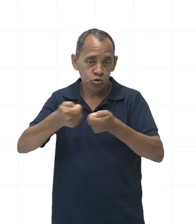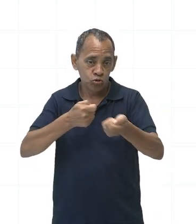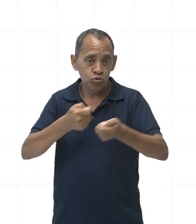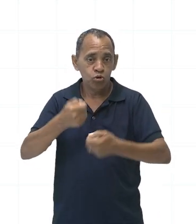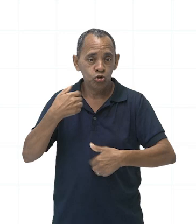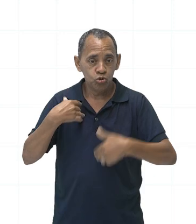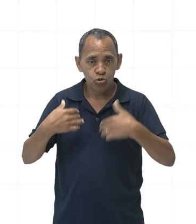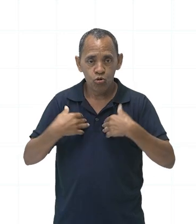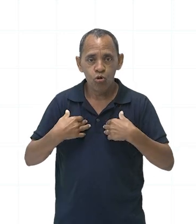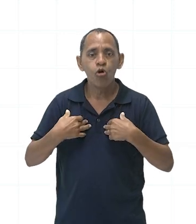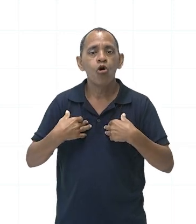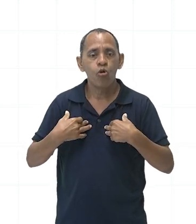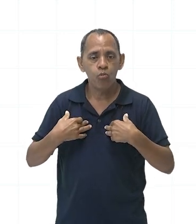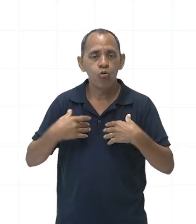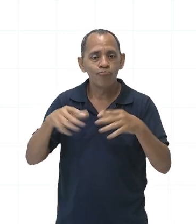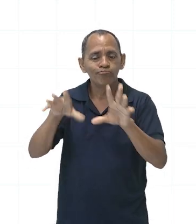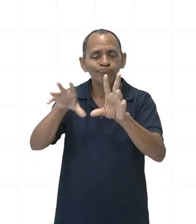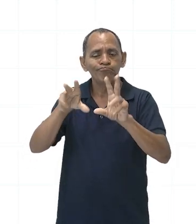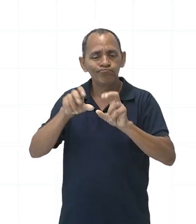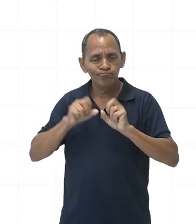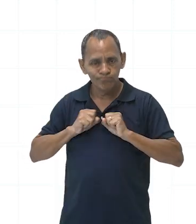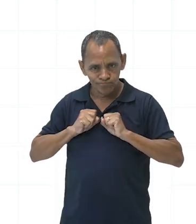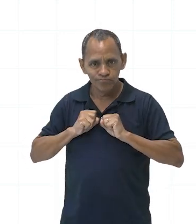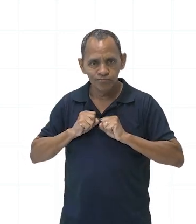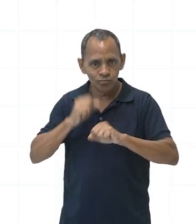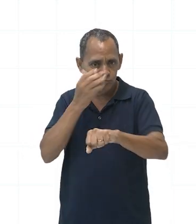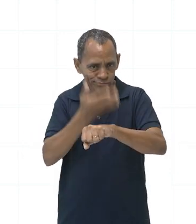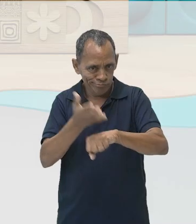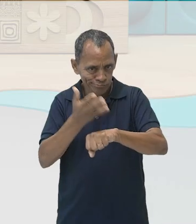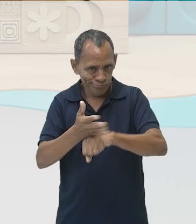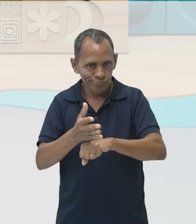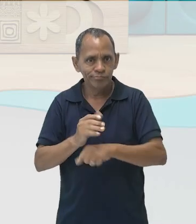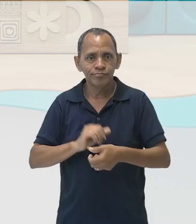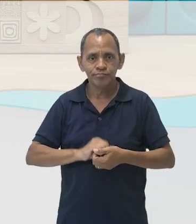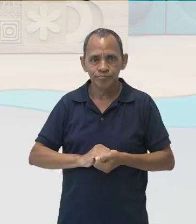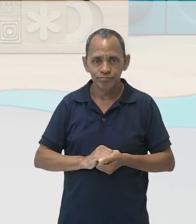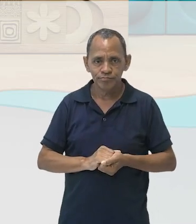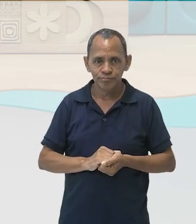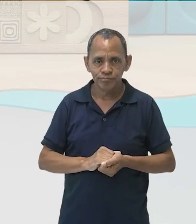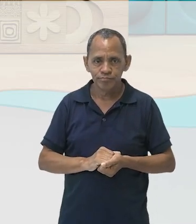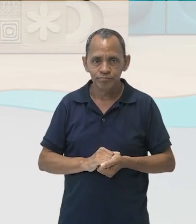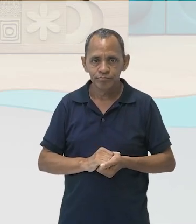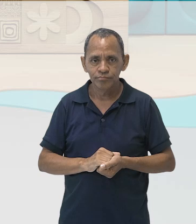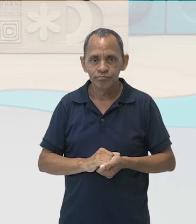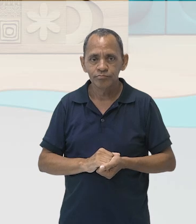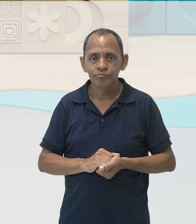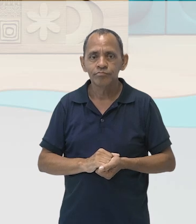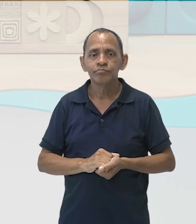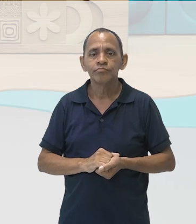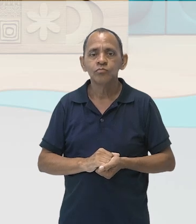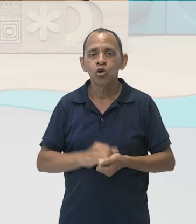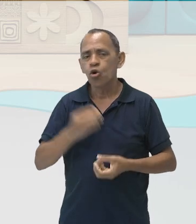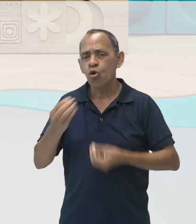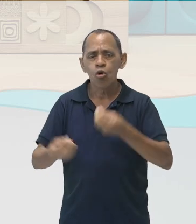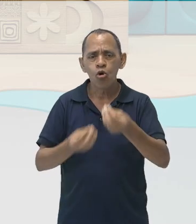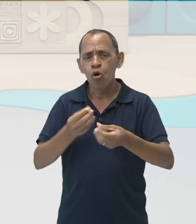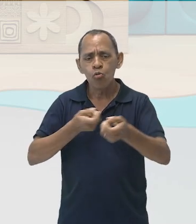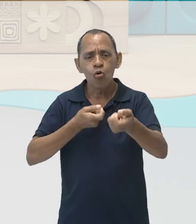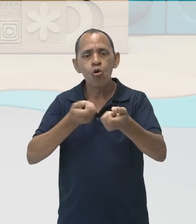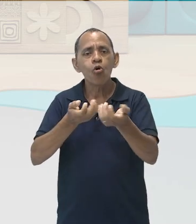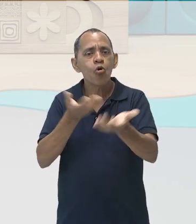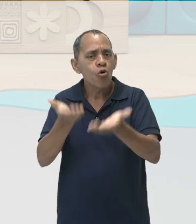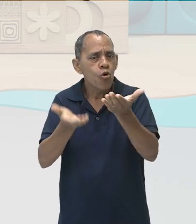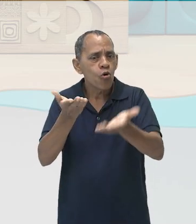a prática da ginástica localizada. Agora falando sobre a reeducação postural global, conhecida